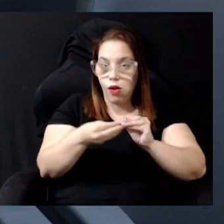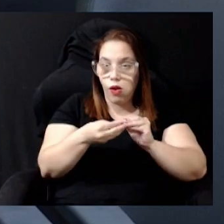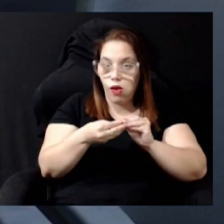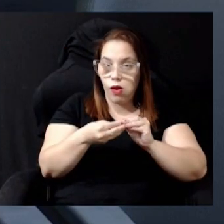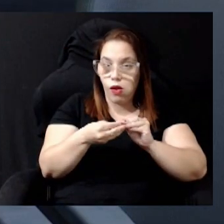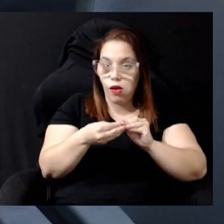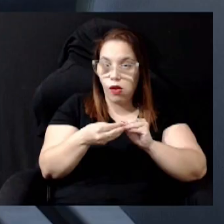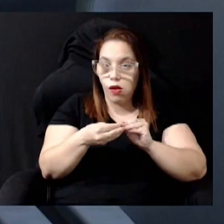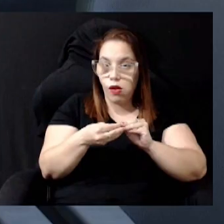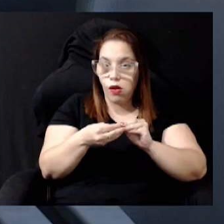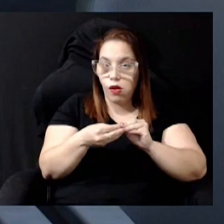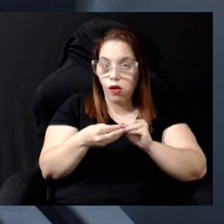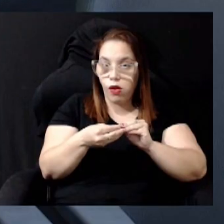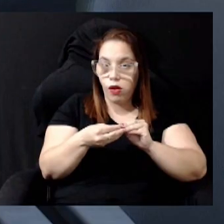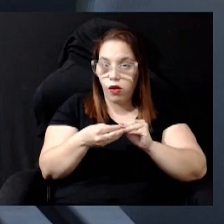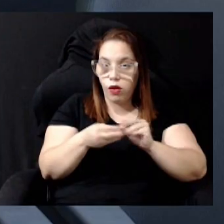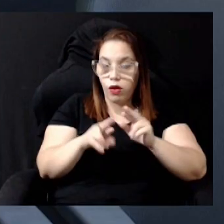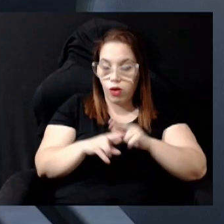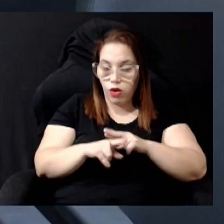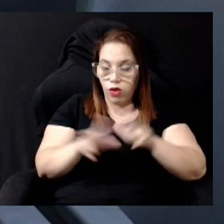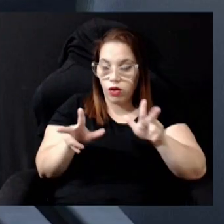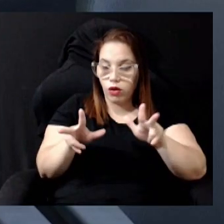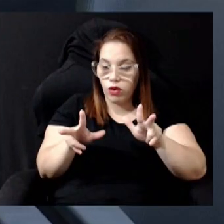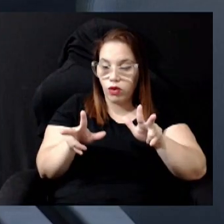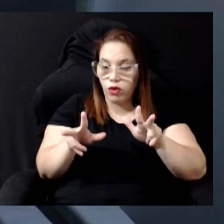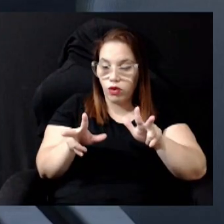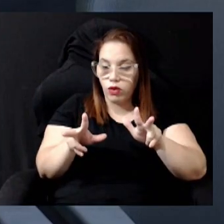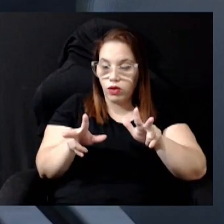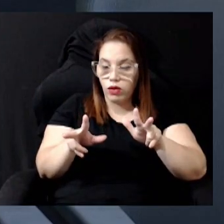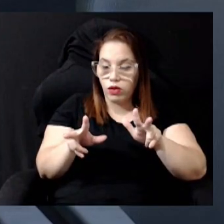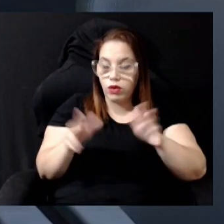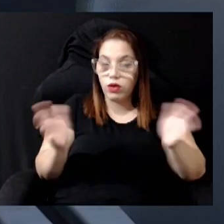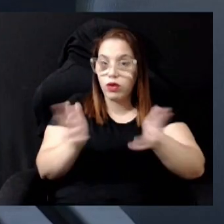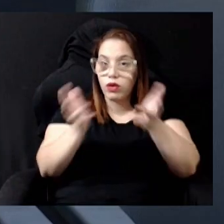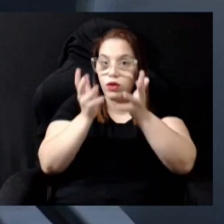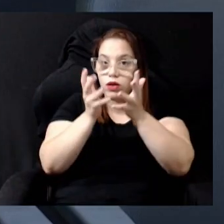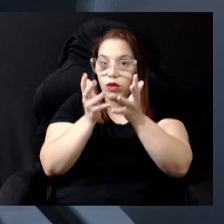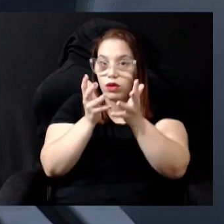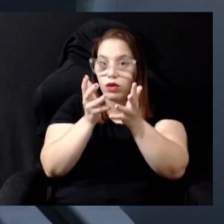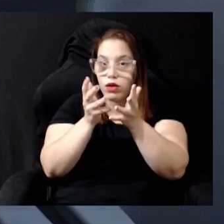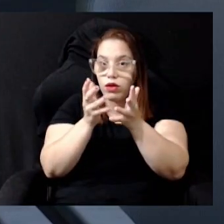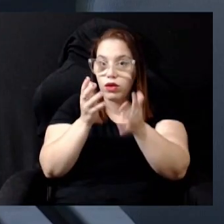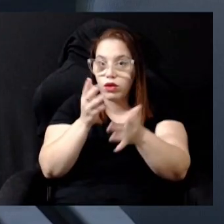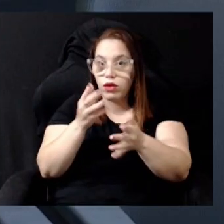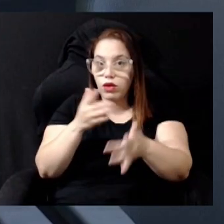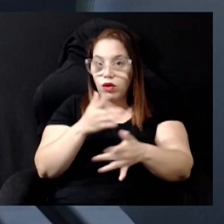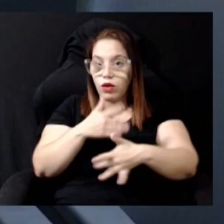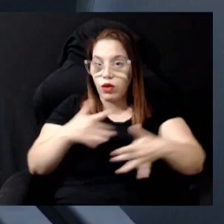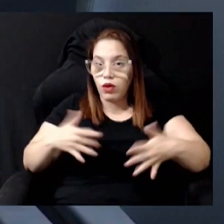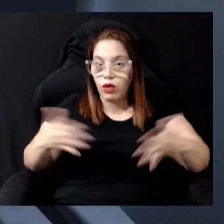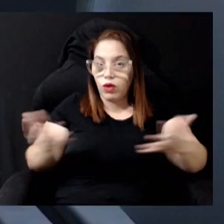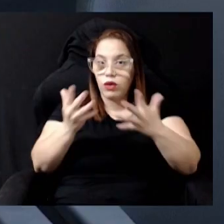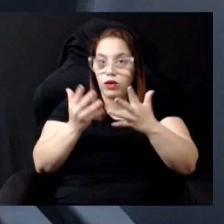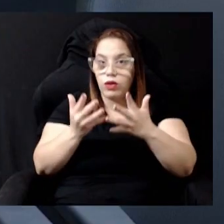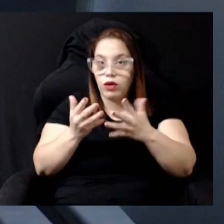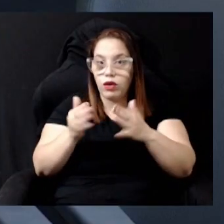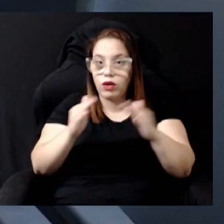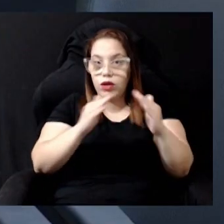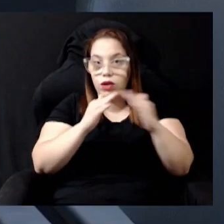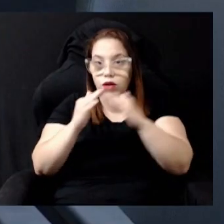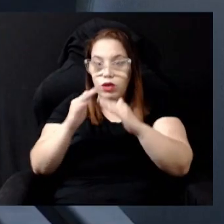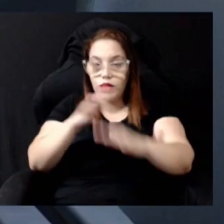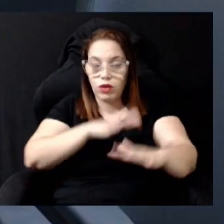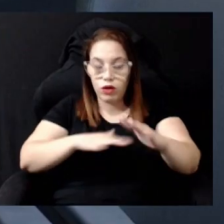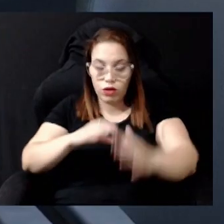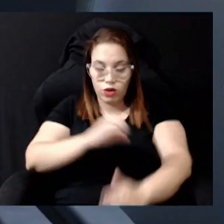de forma diferenciada, né, que é para promover ali a qualidade de vida para os moradores da região do